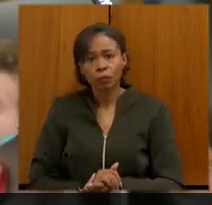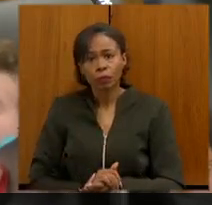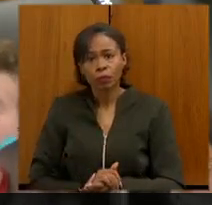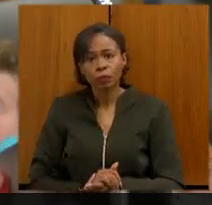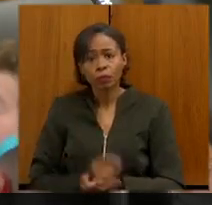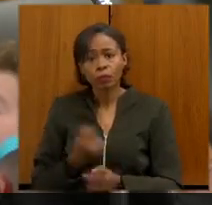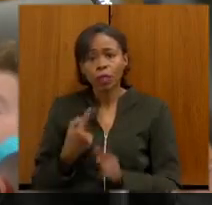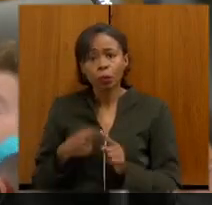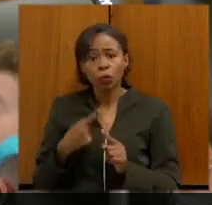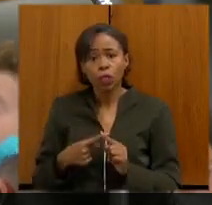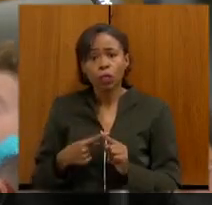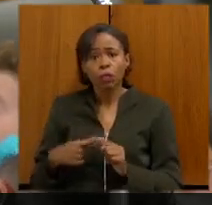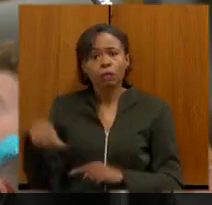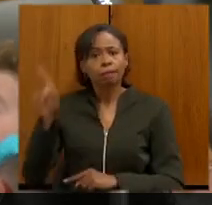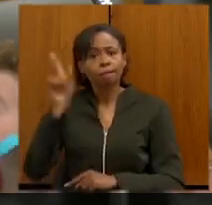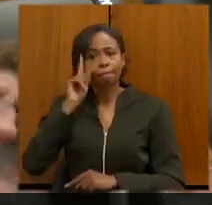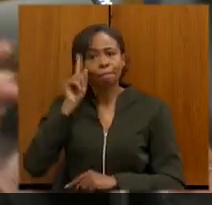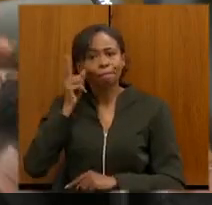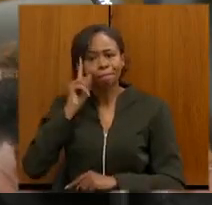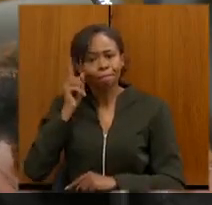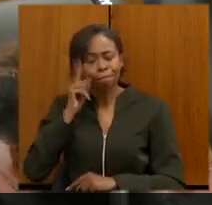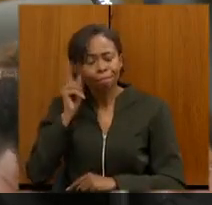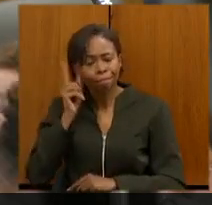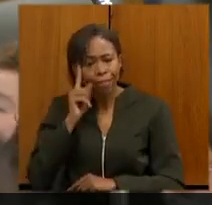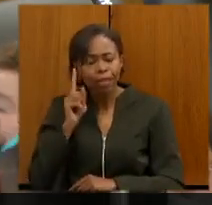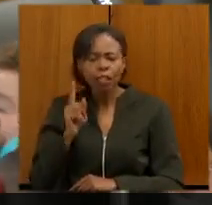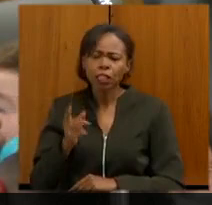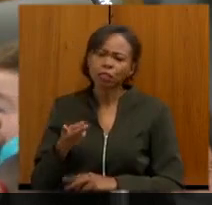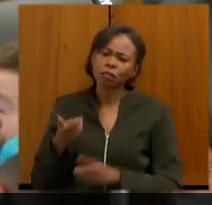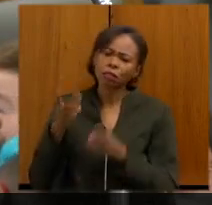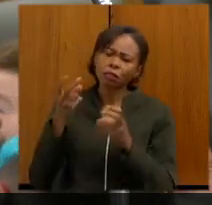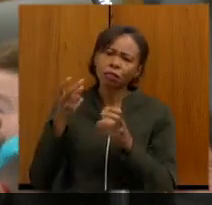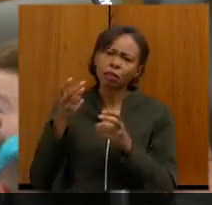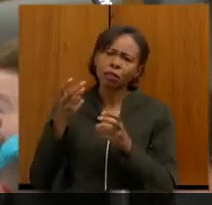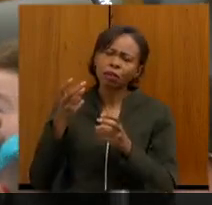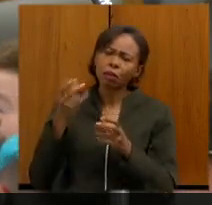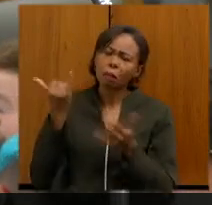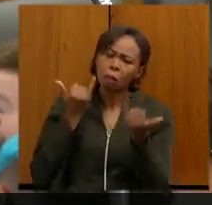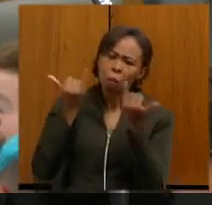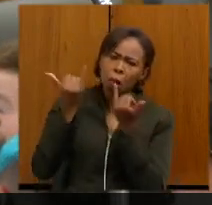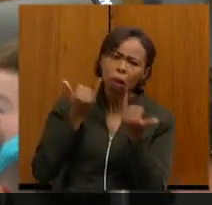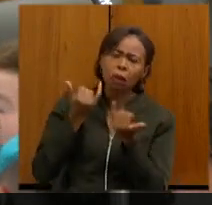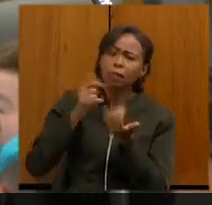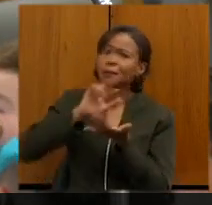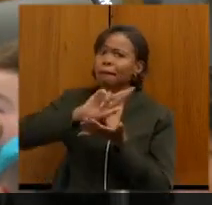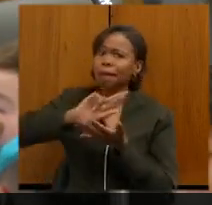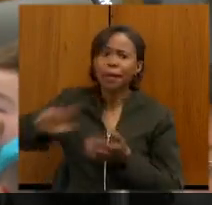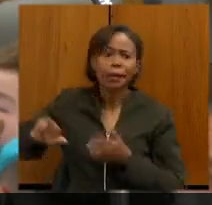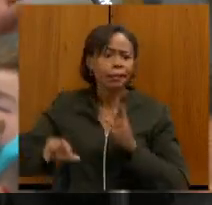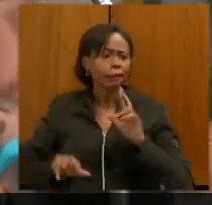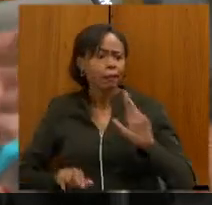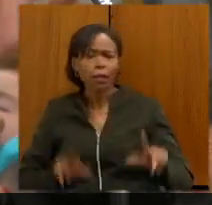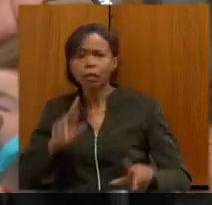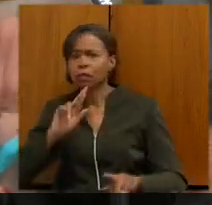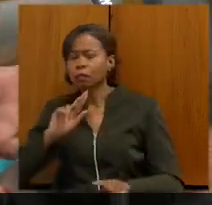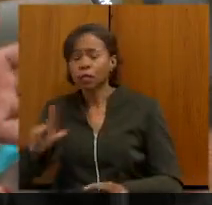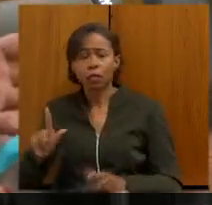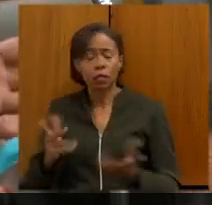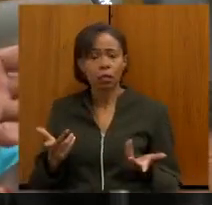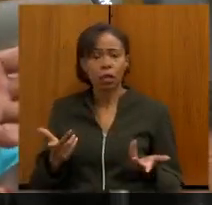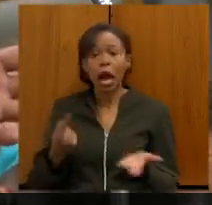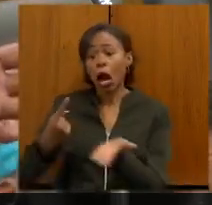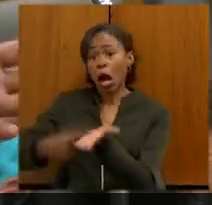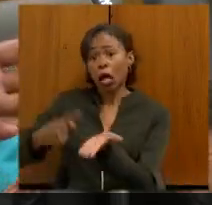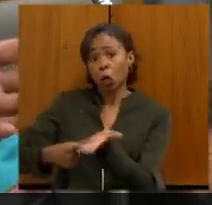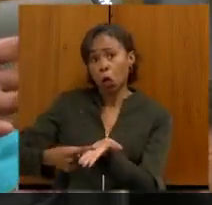é porque todo santo dia a gente escuta uma coisa diferente ao acordo que tava o prefeito